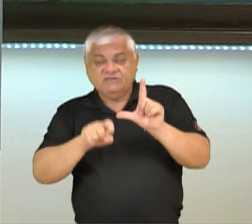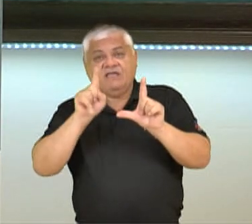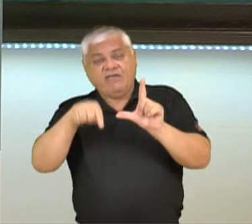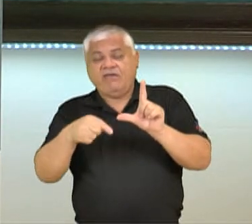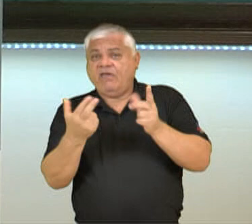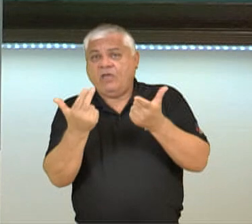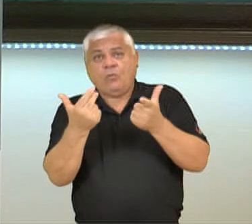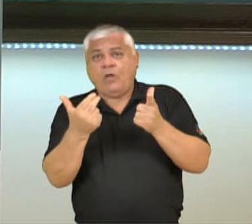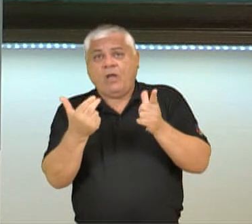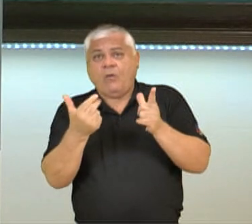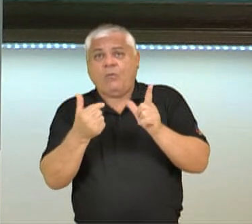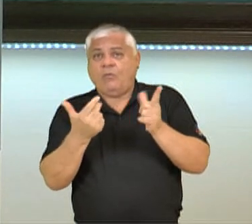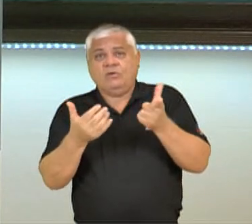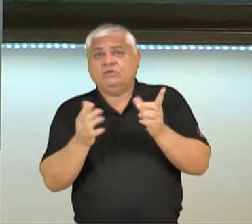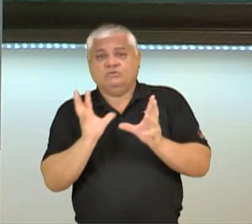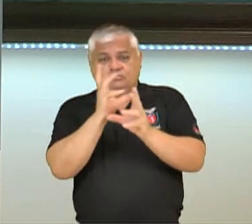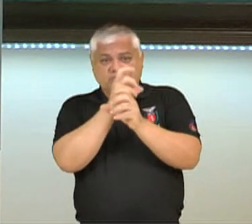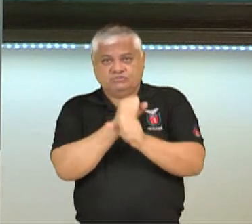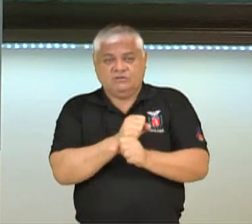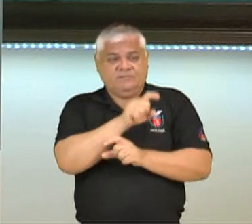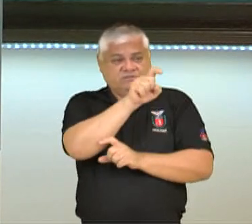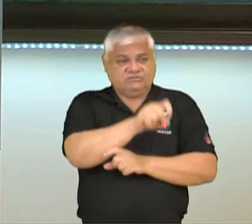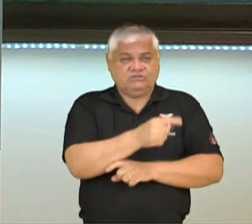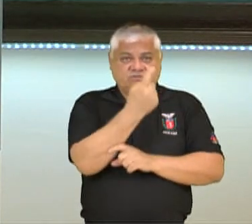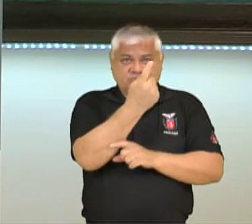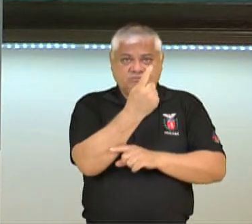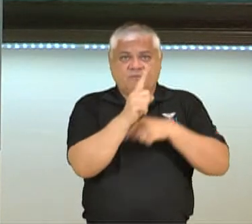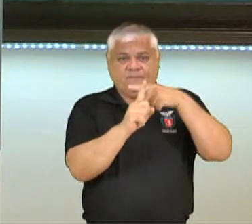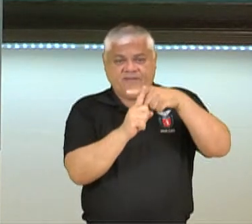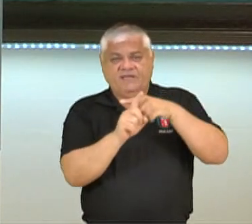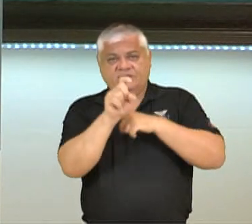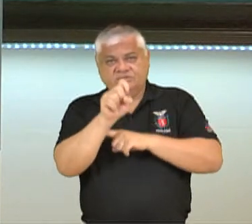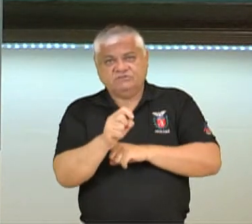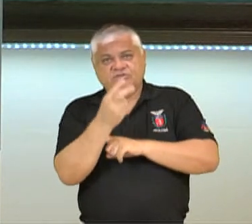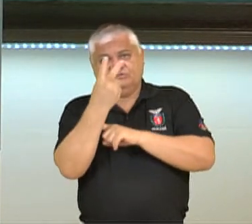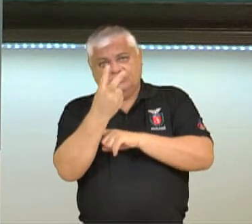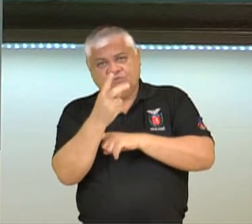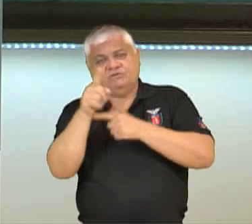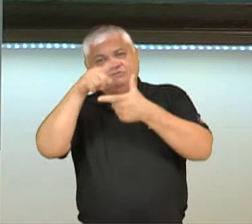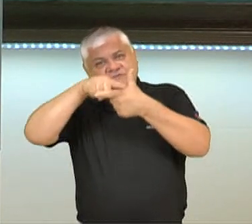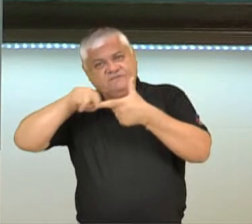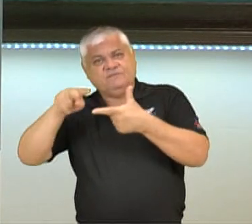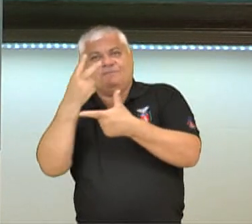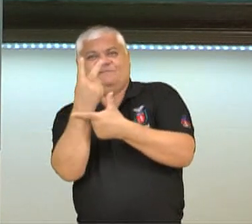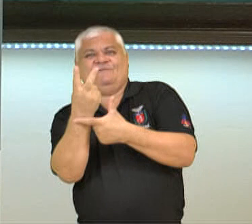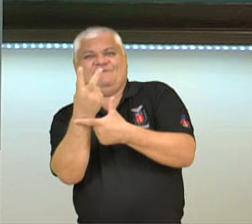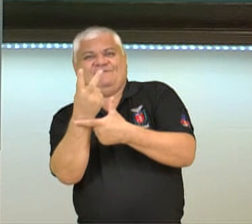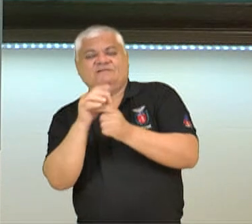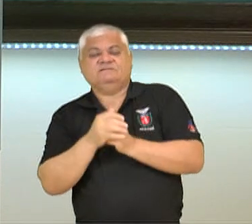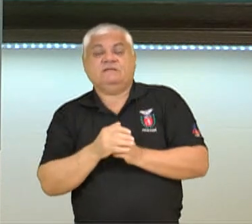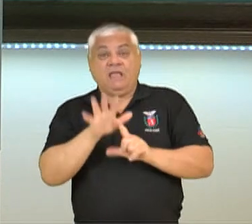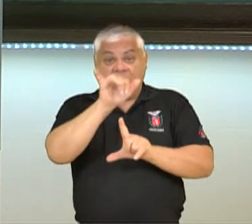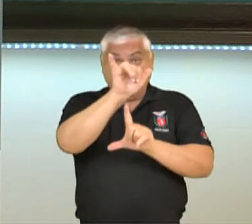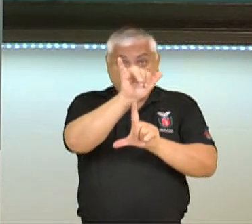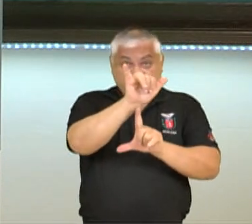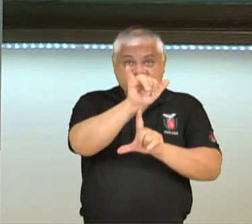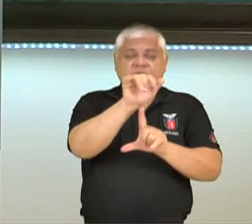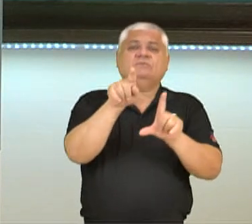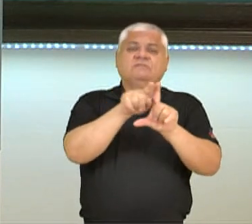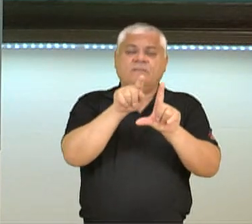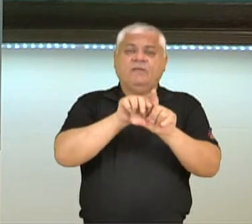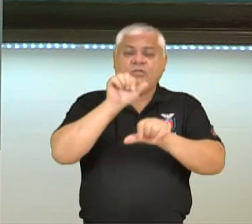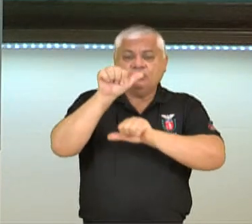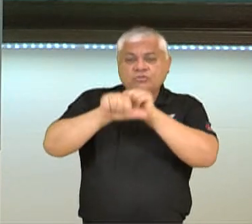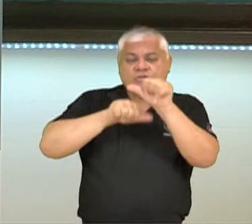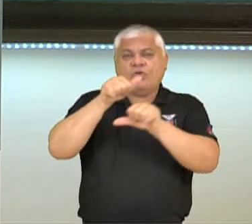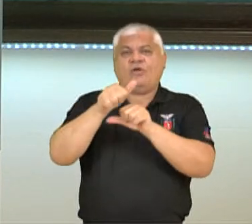aritmética das duas raízes. Somo x1 com x2 e divido por 2. E para calcular o y, a gente substitui esse valor